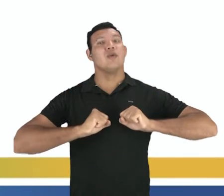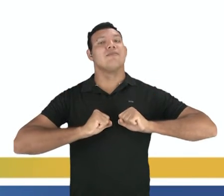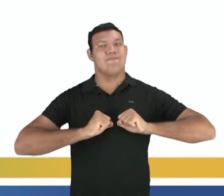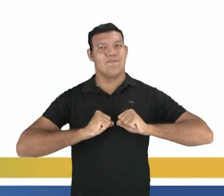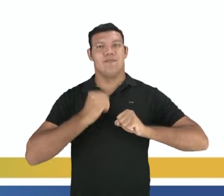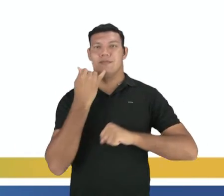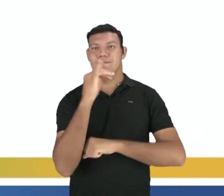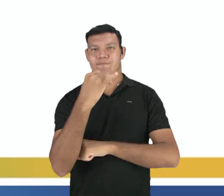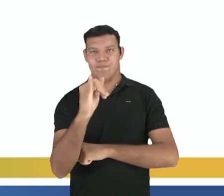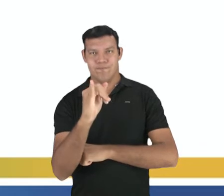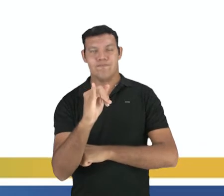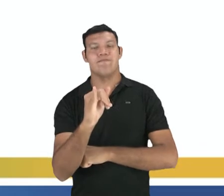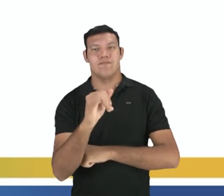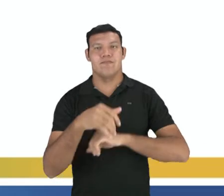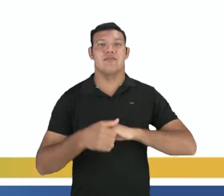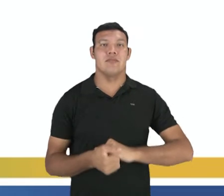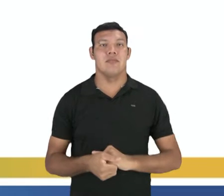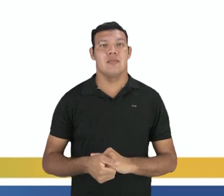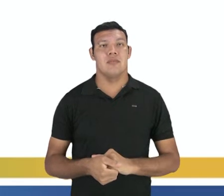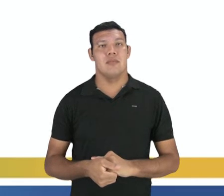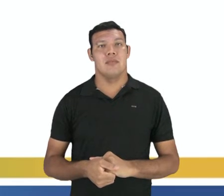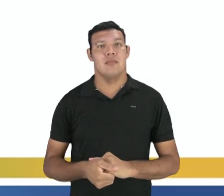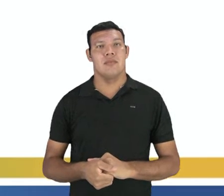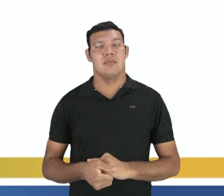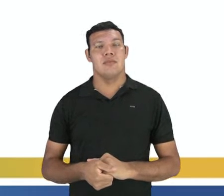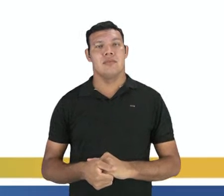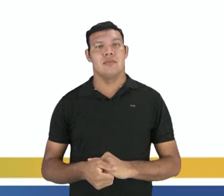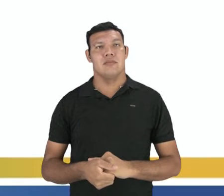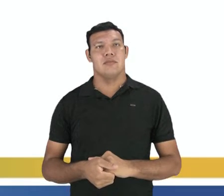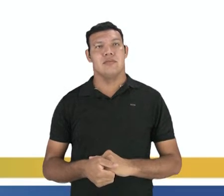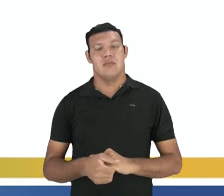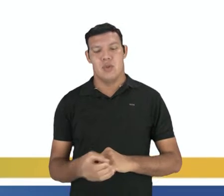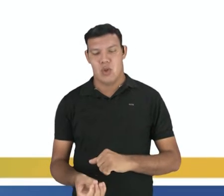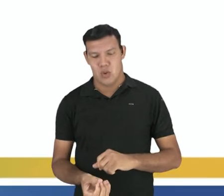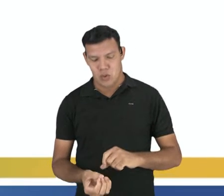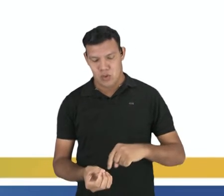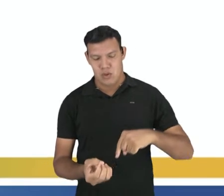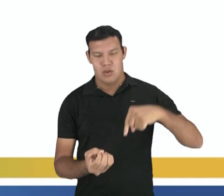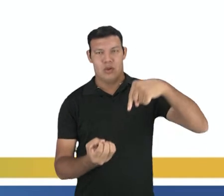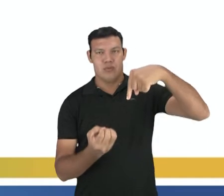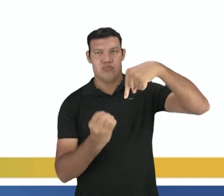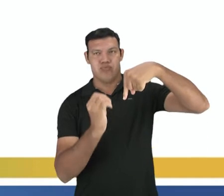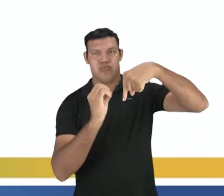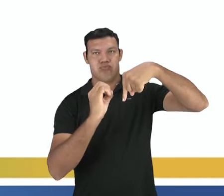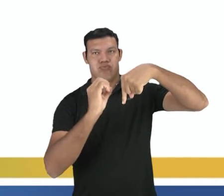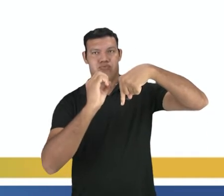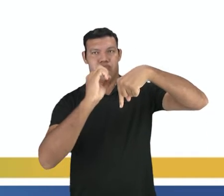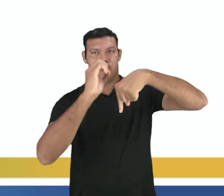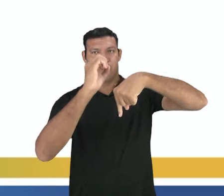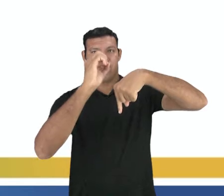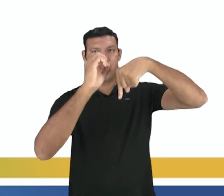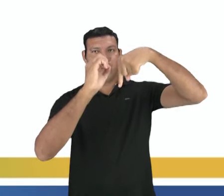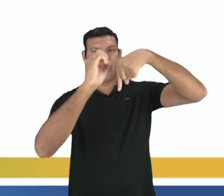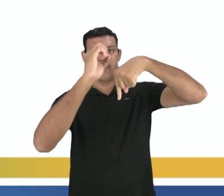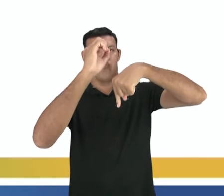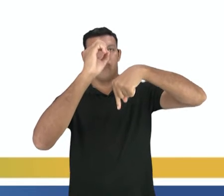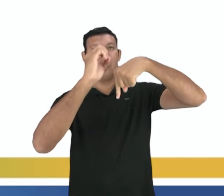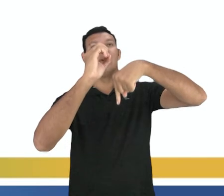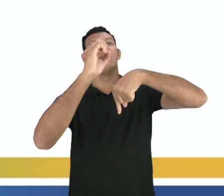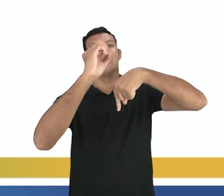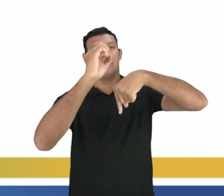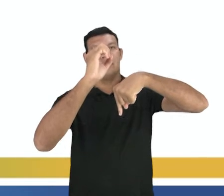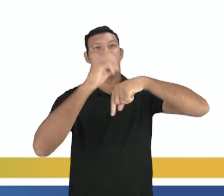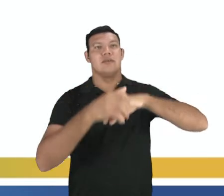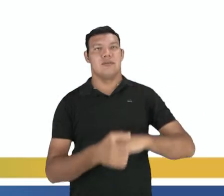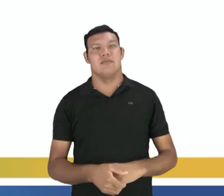deslocamento é por isso que ele vai ele vai subindo Oi e aí chega um certo ponto